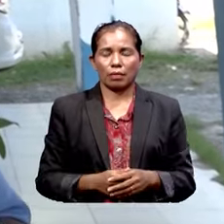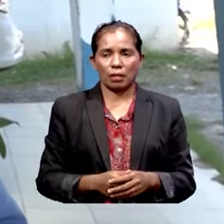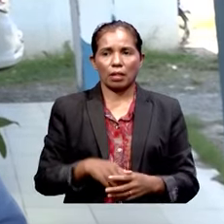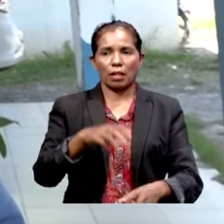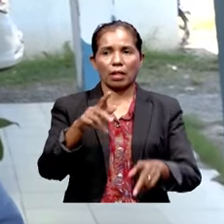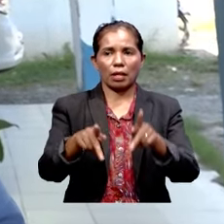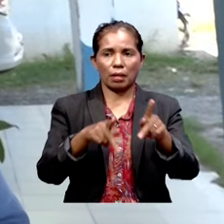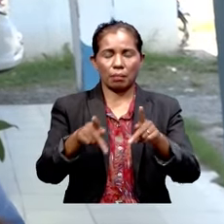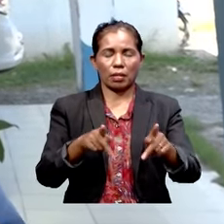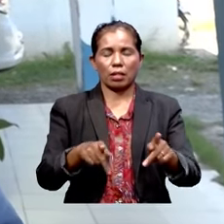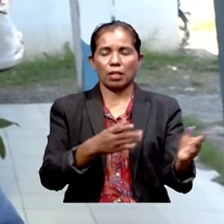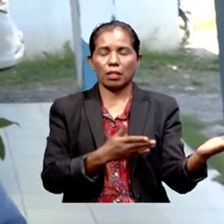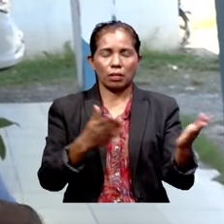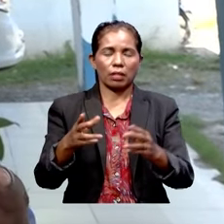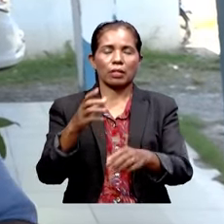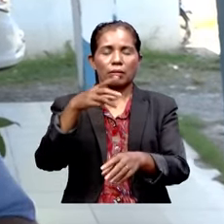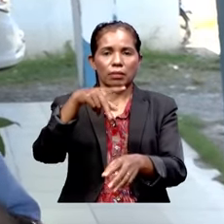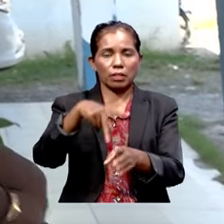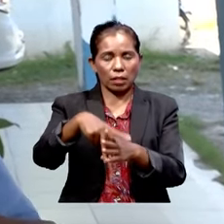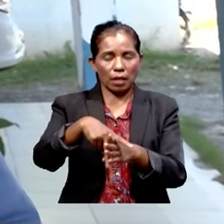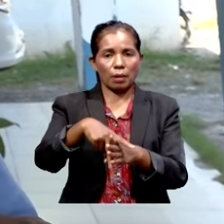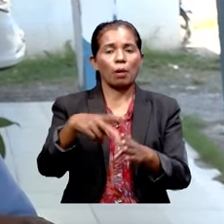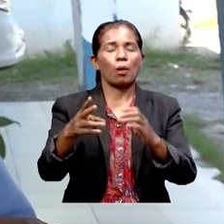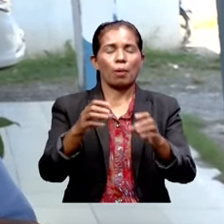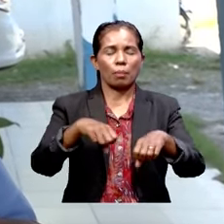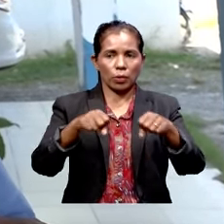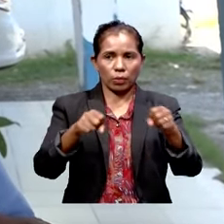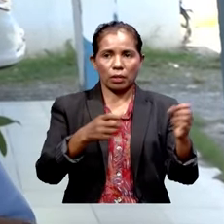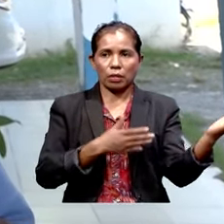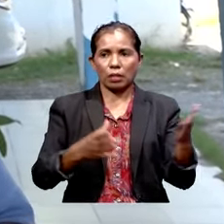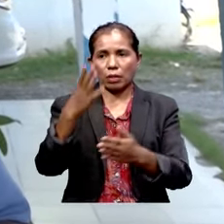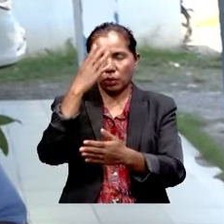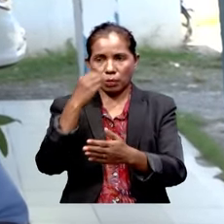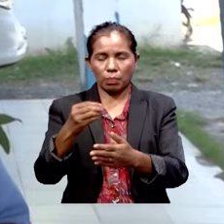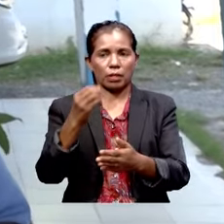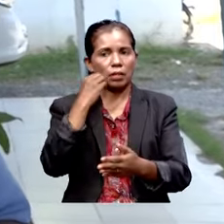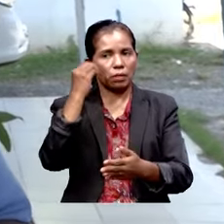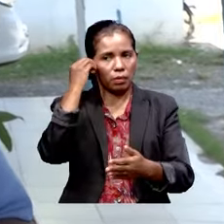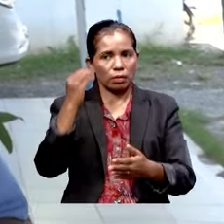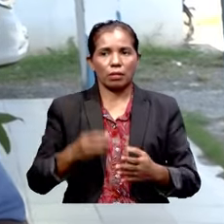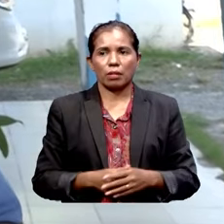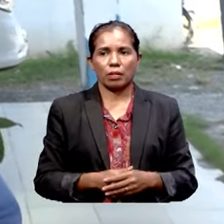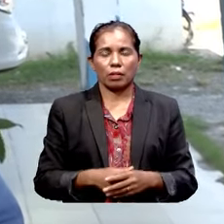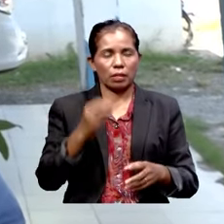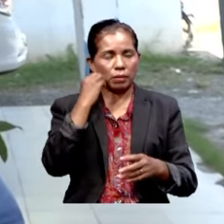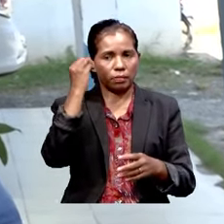suspeito obriga vítima para sai motor, odori ba tobe suspeito nia.